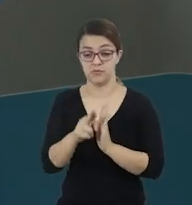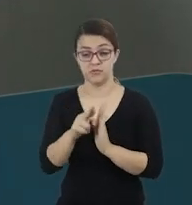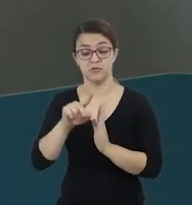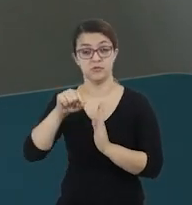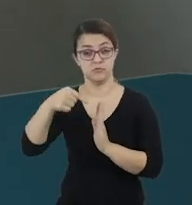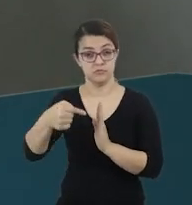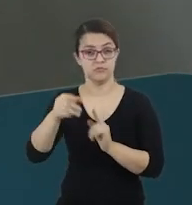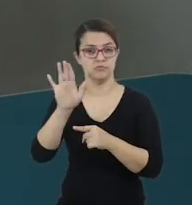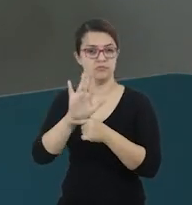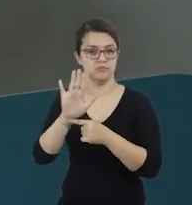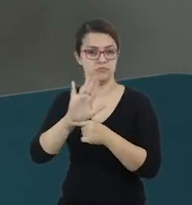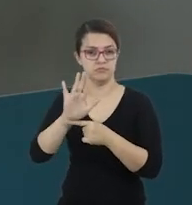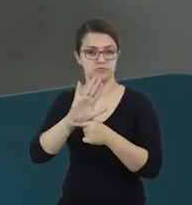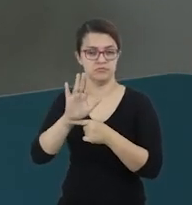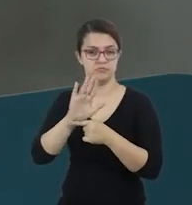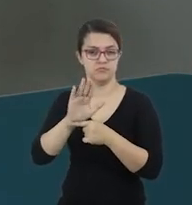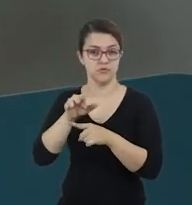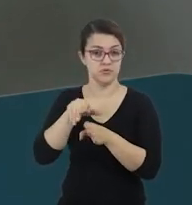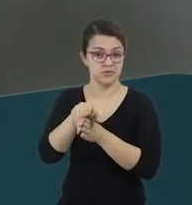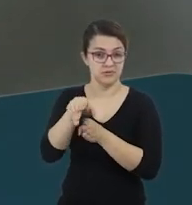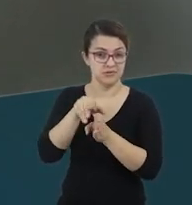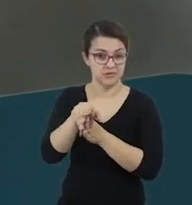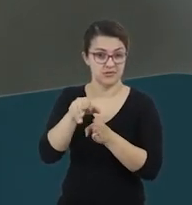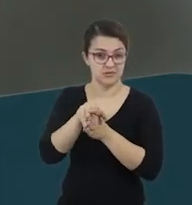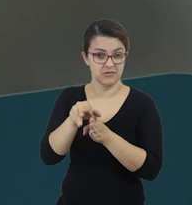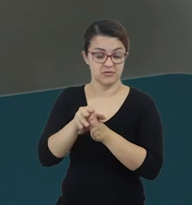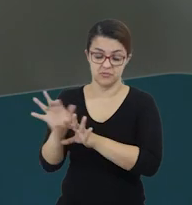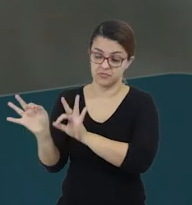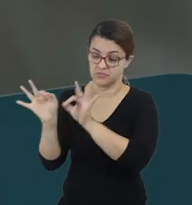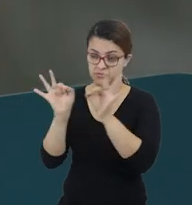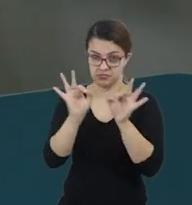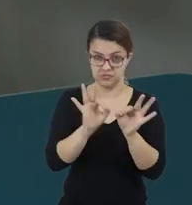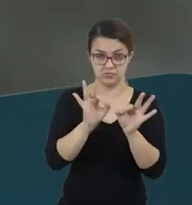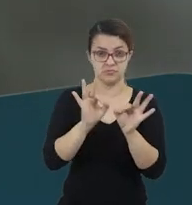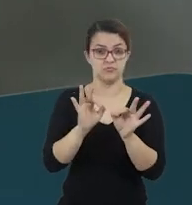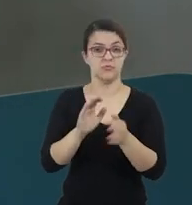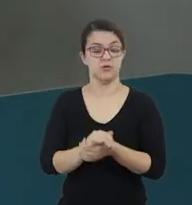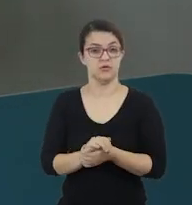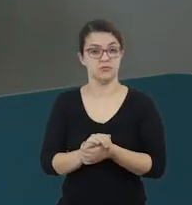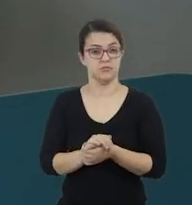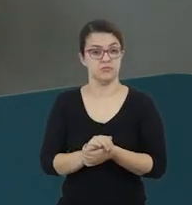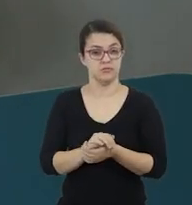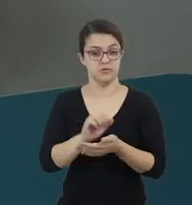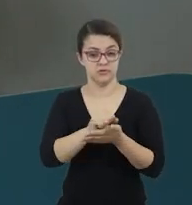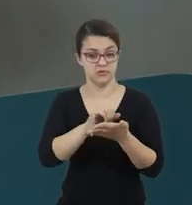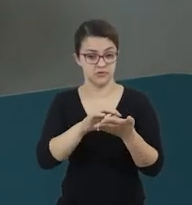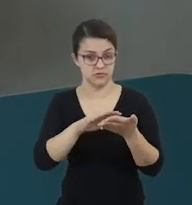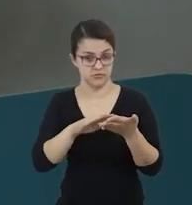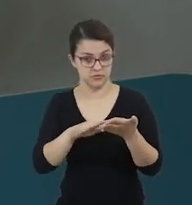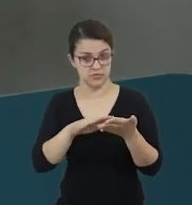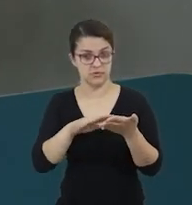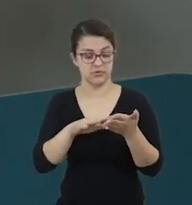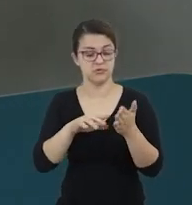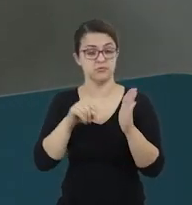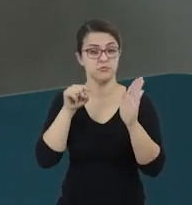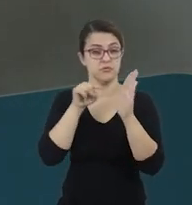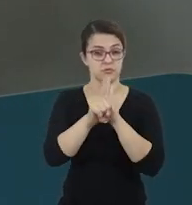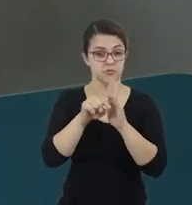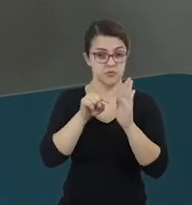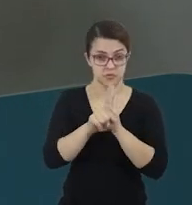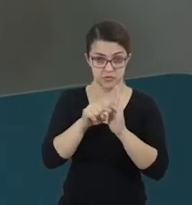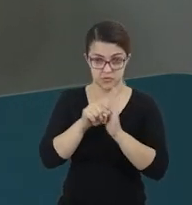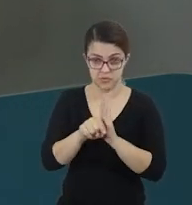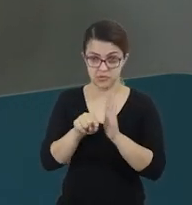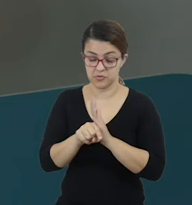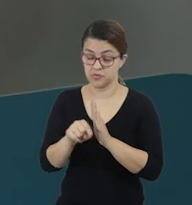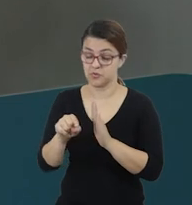assista os vídeos sugeridos no Lição de Casa. Então lá no Lição de Casa vai ter algumas perguntas que fazem parte desse quiz que você vai responder